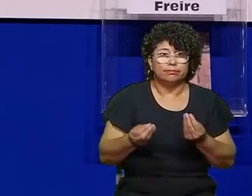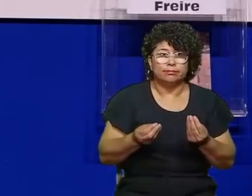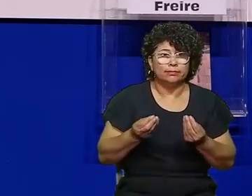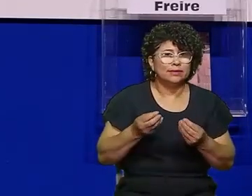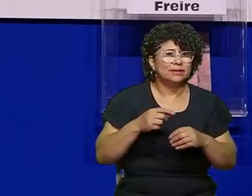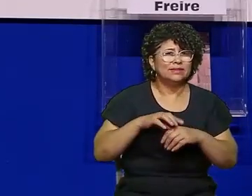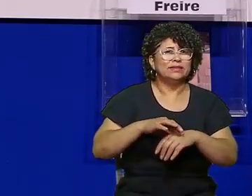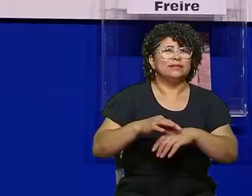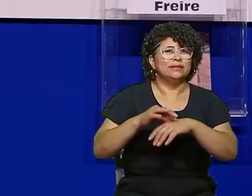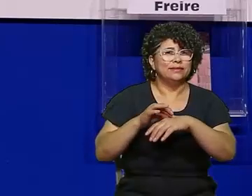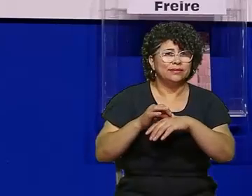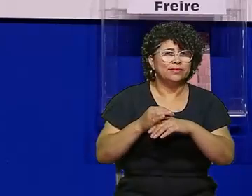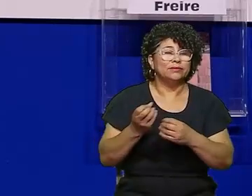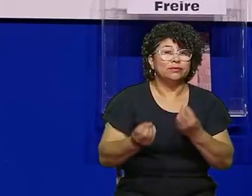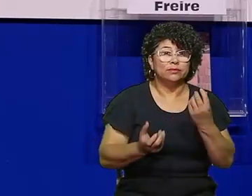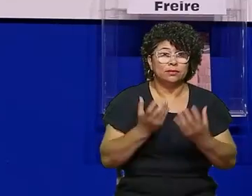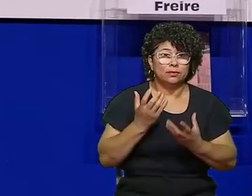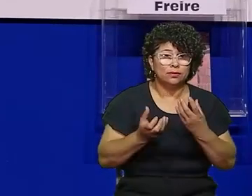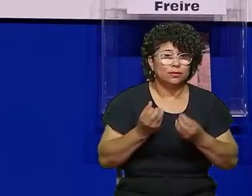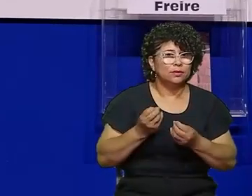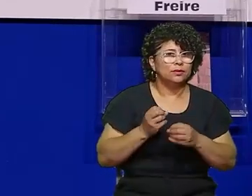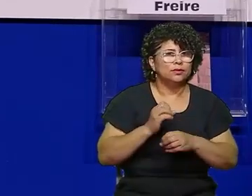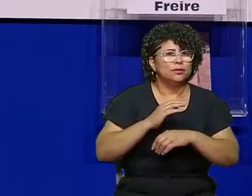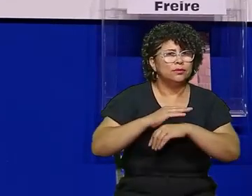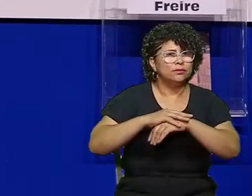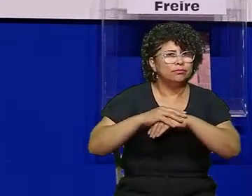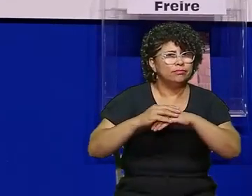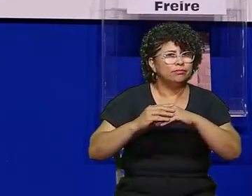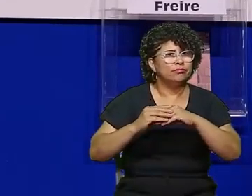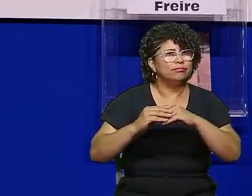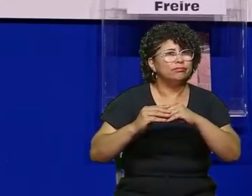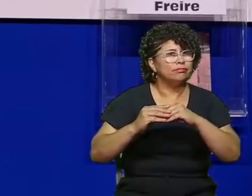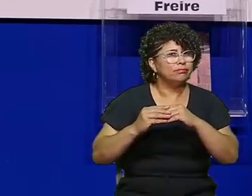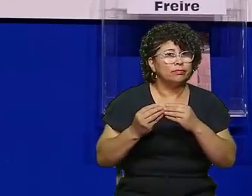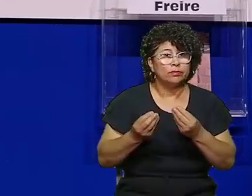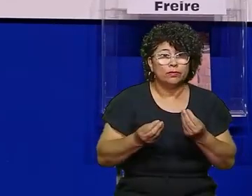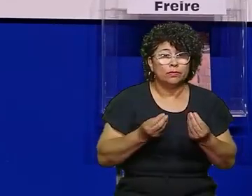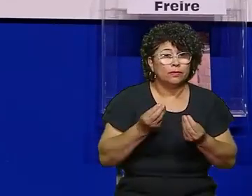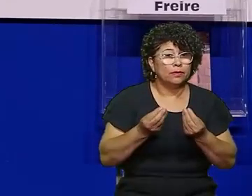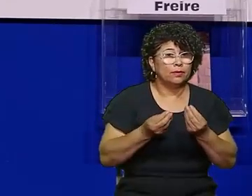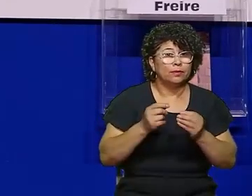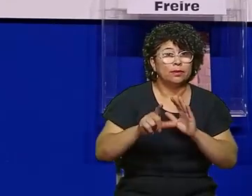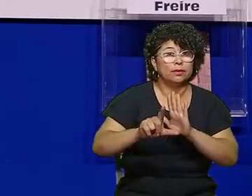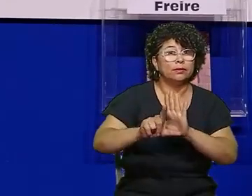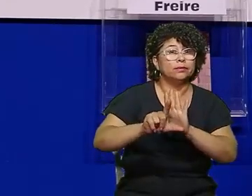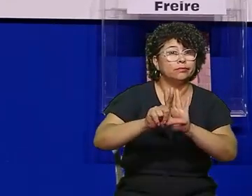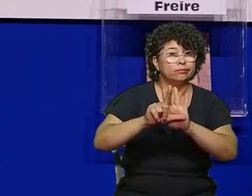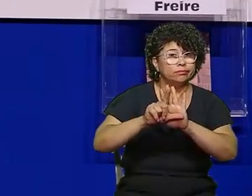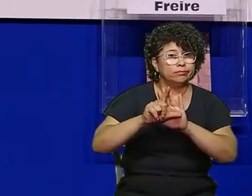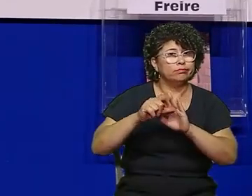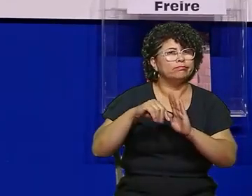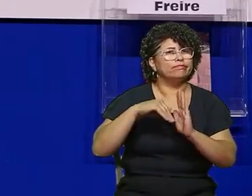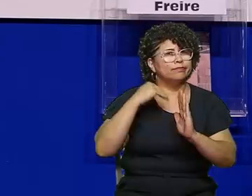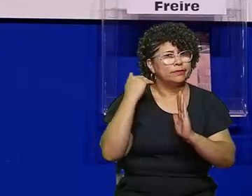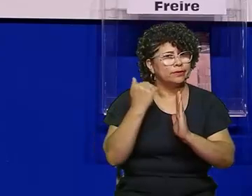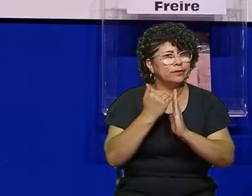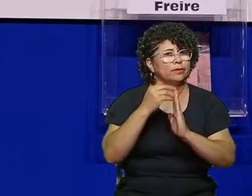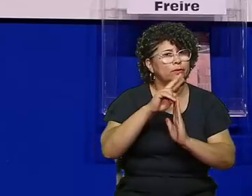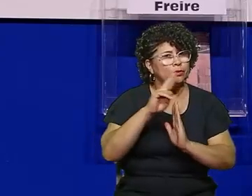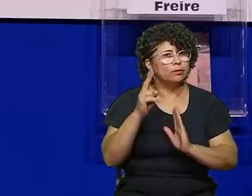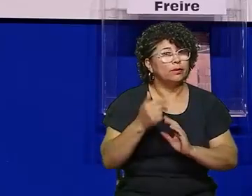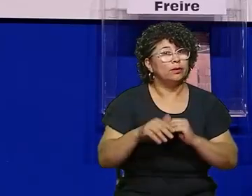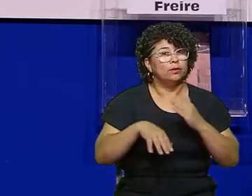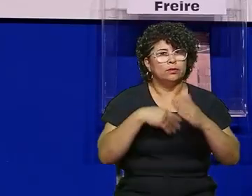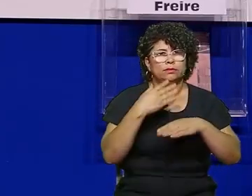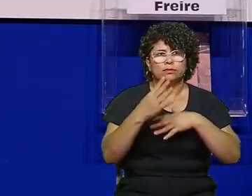não bastam. Os lírios não nascem da lei. Meu nome é tumulto e escreve-se na